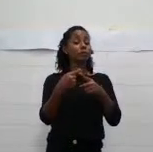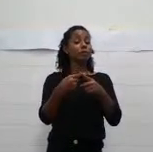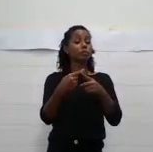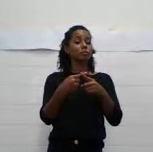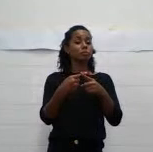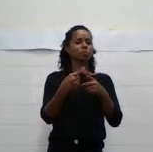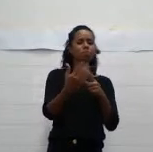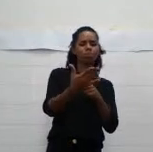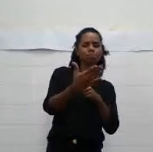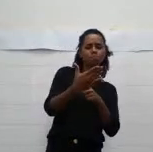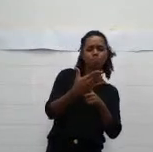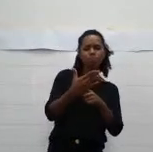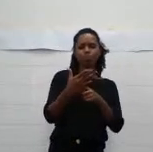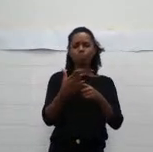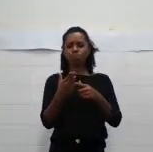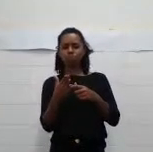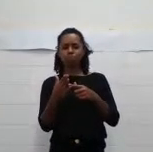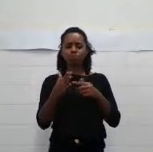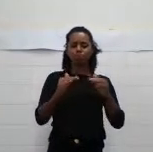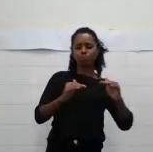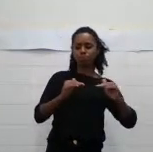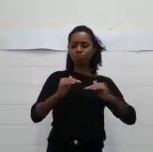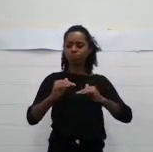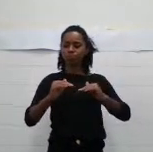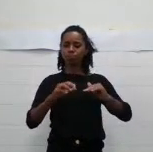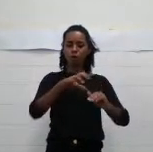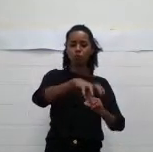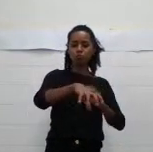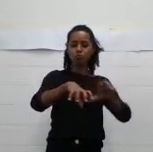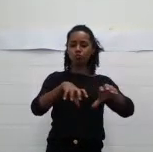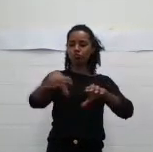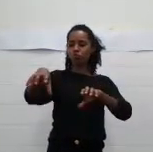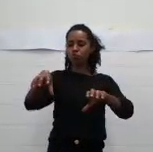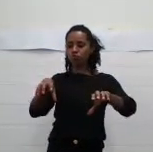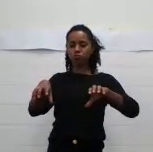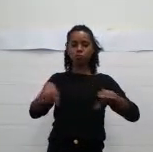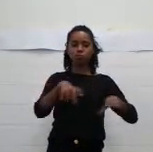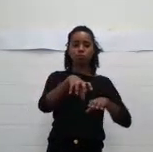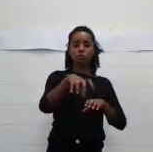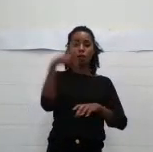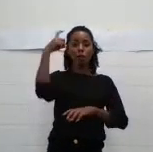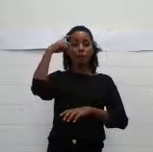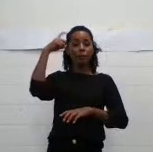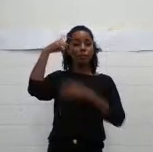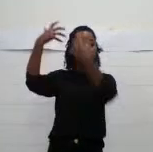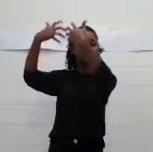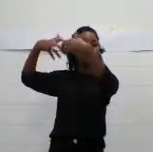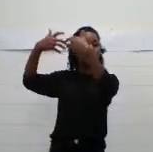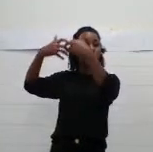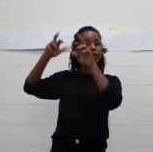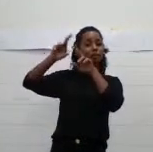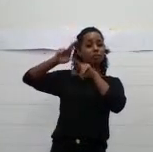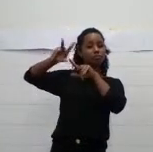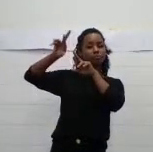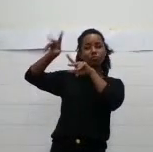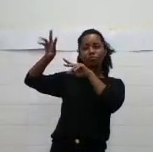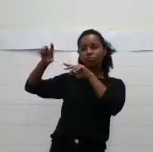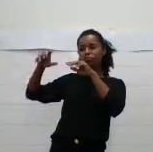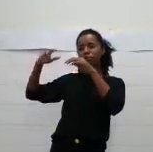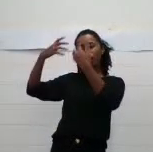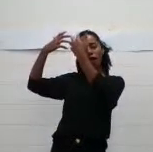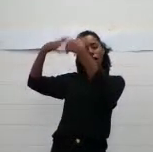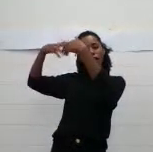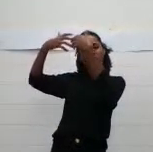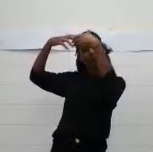permite esse deslocar-se, né? Permite pensar esse outro e trazê-lo para perto de